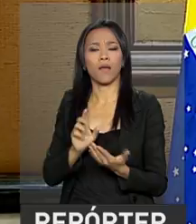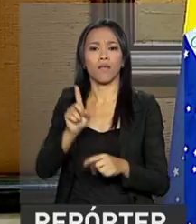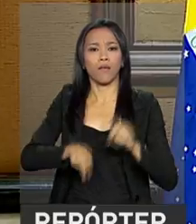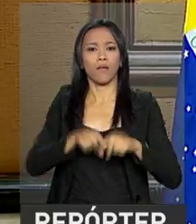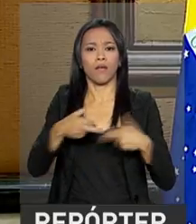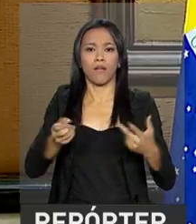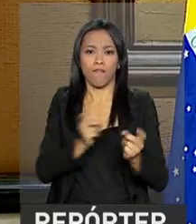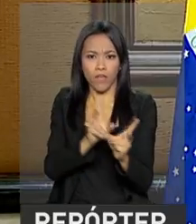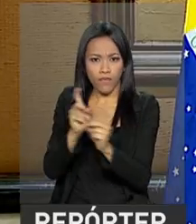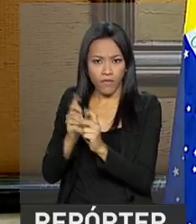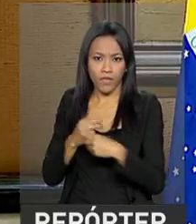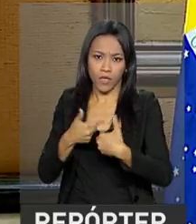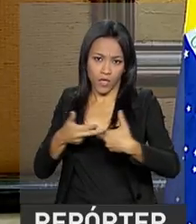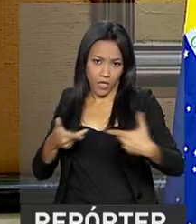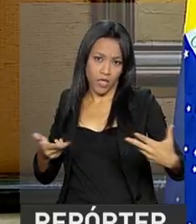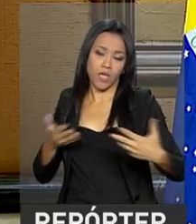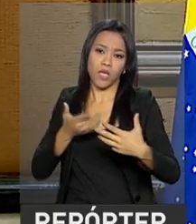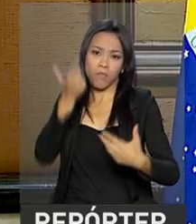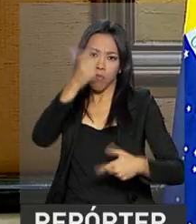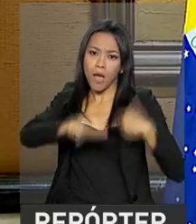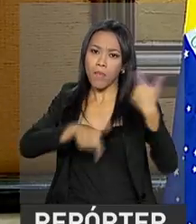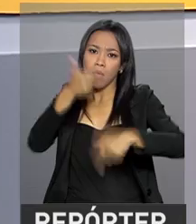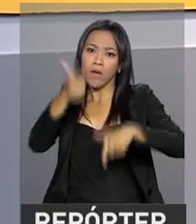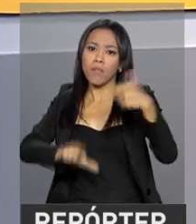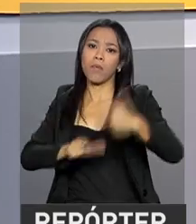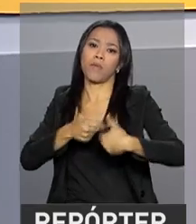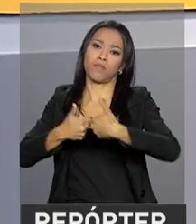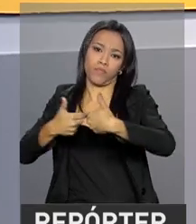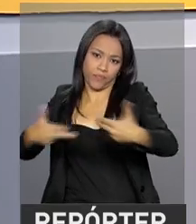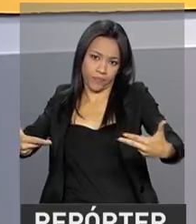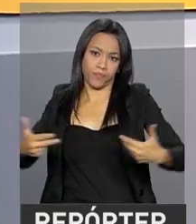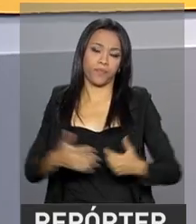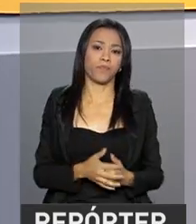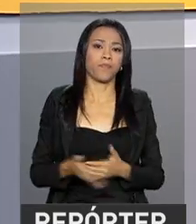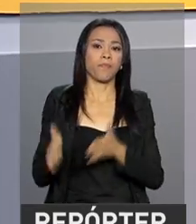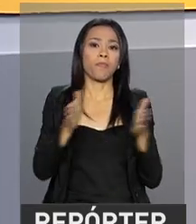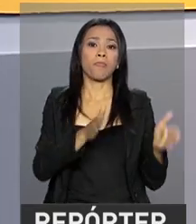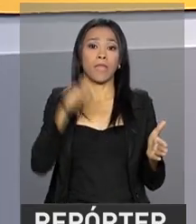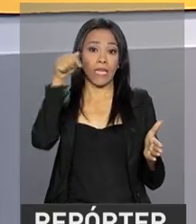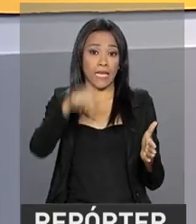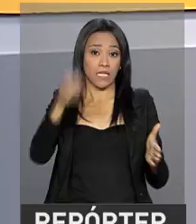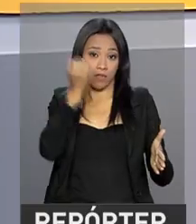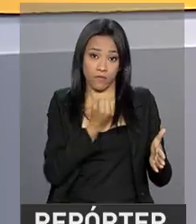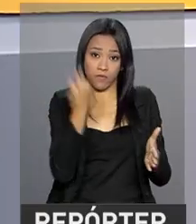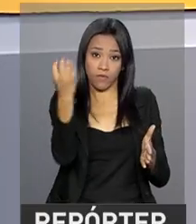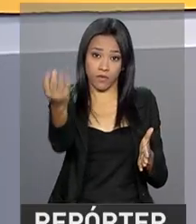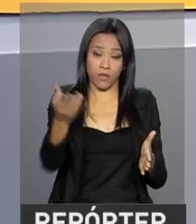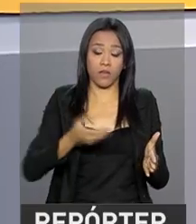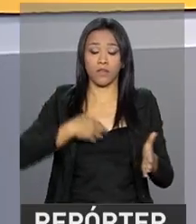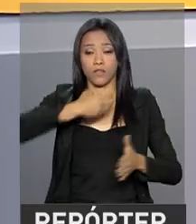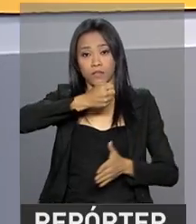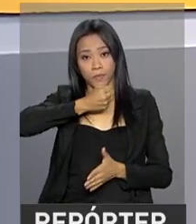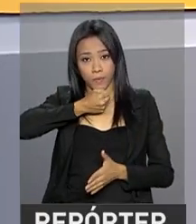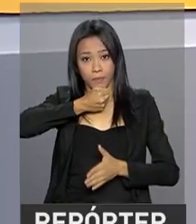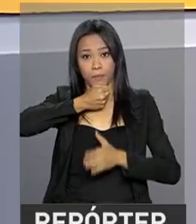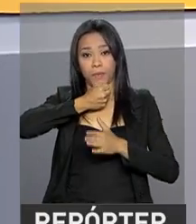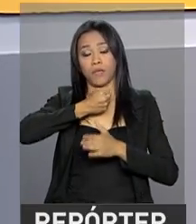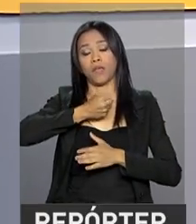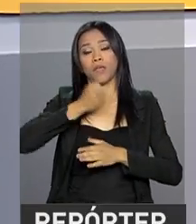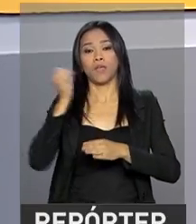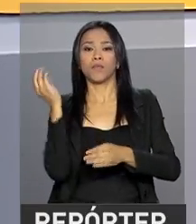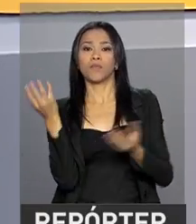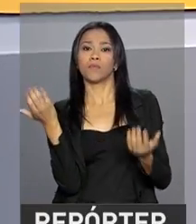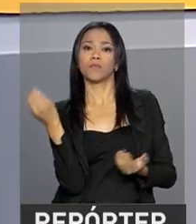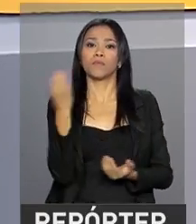de aumentar a participação de bens de maior valor agregado. E durante a viagem, em pronunciamento divulgado pelas redes sociais,